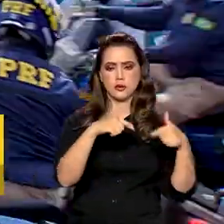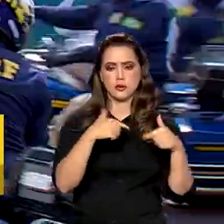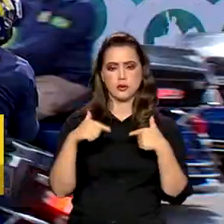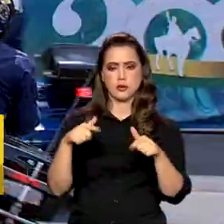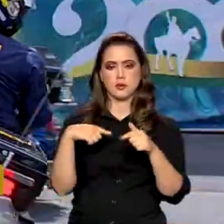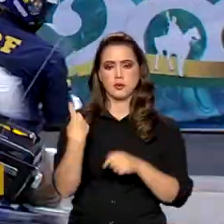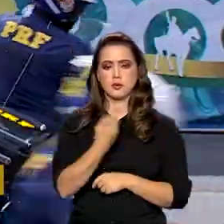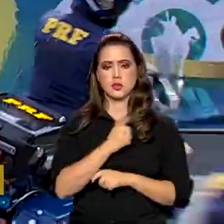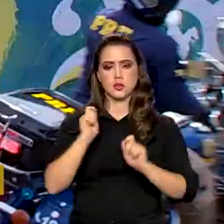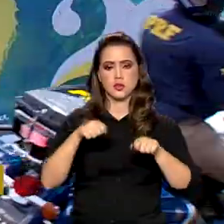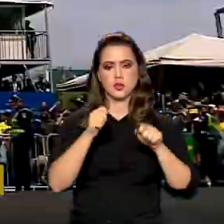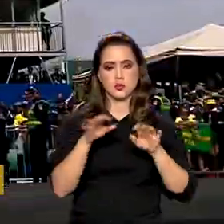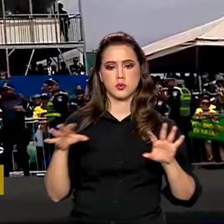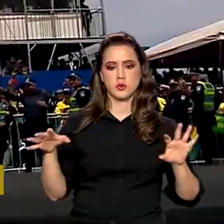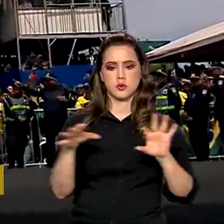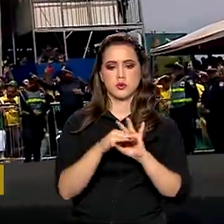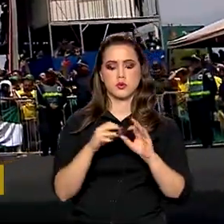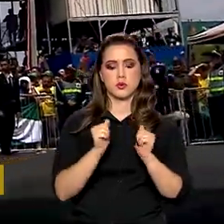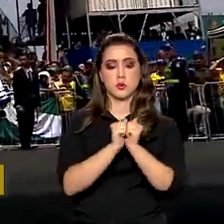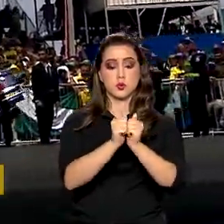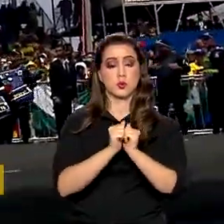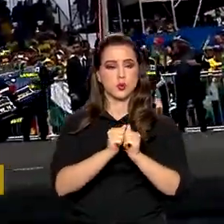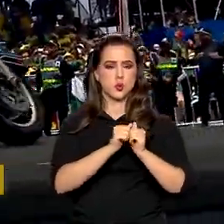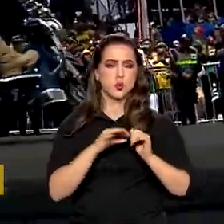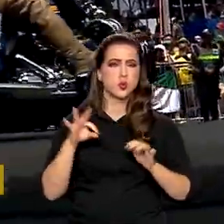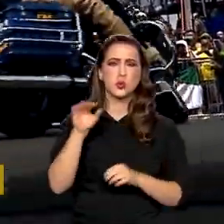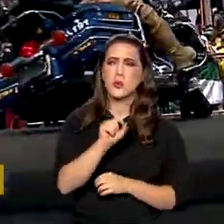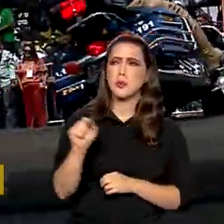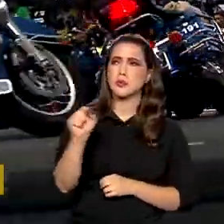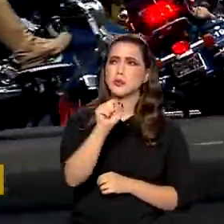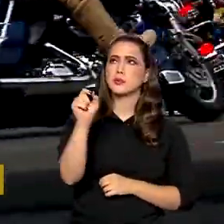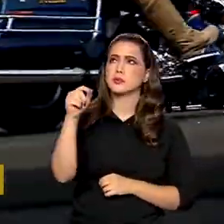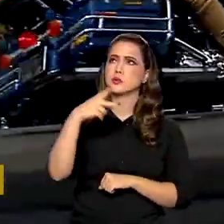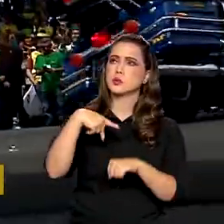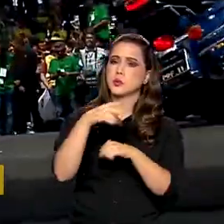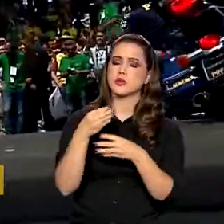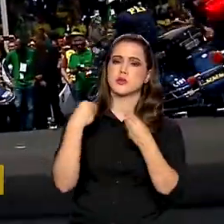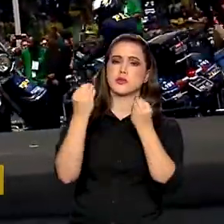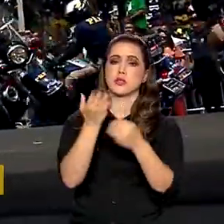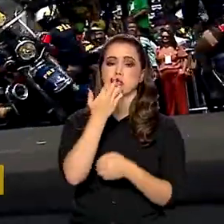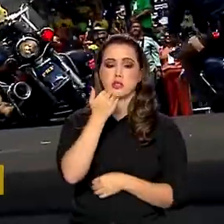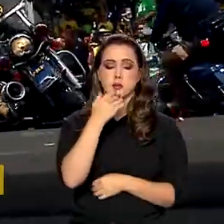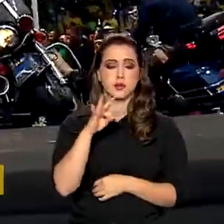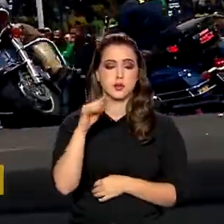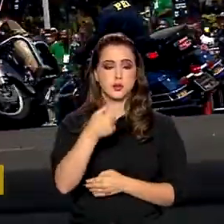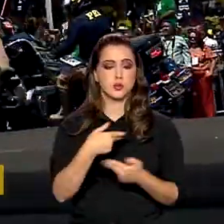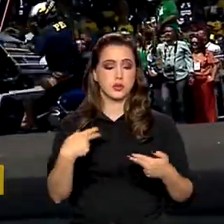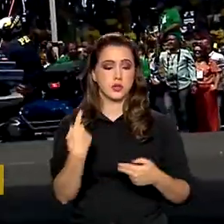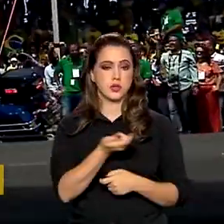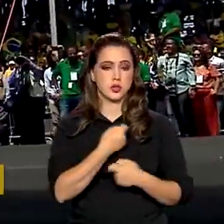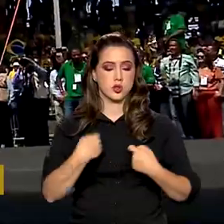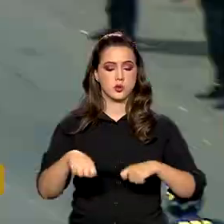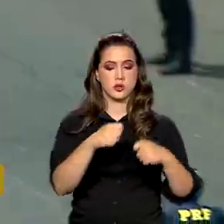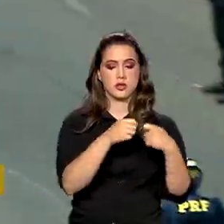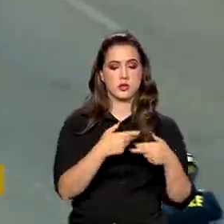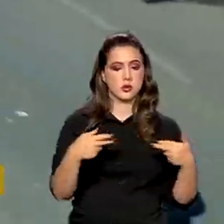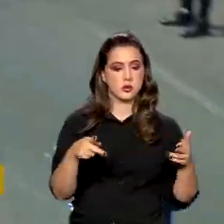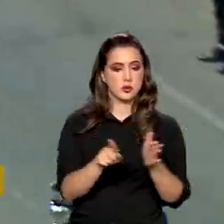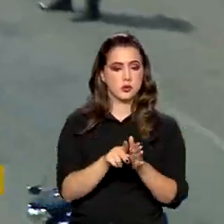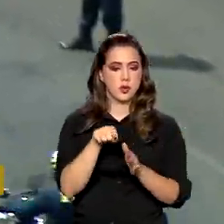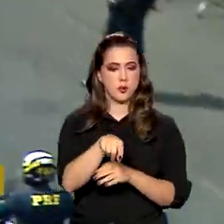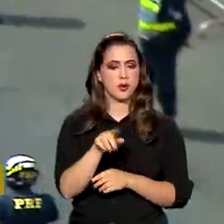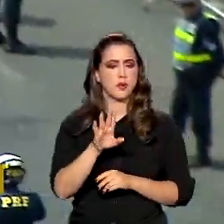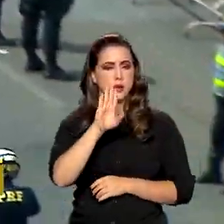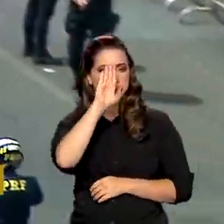gente possa fazer a nossa integração do nosso país, levando os nossos mantimentos e tudo que a gente precisa, os equipamentos necessários para se